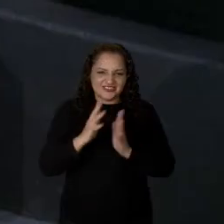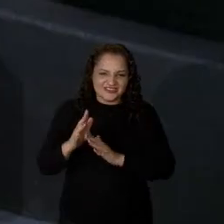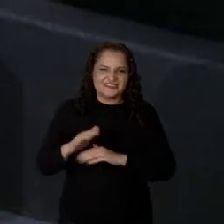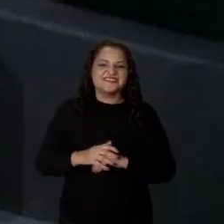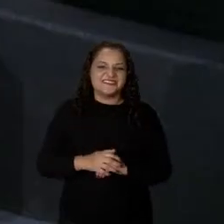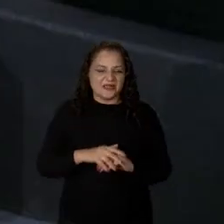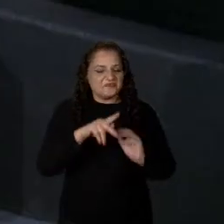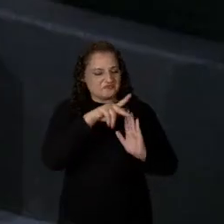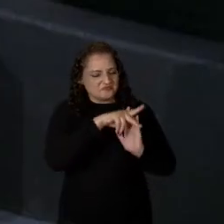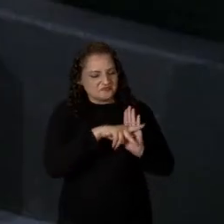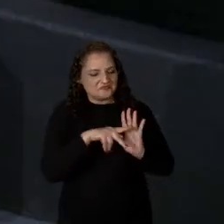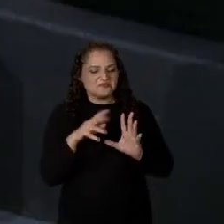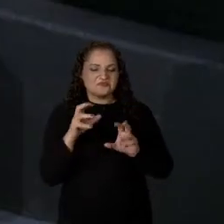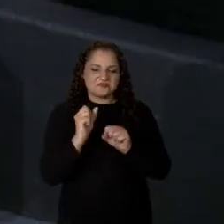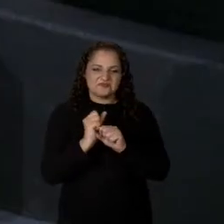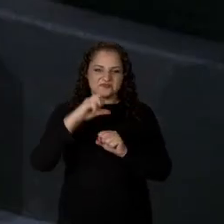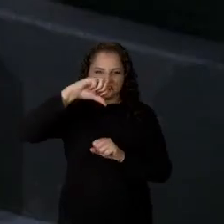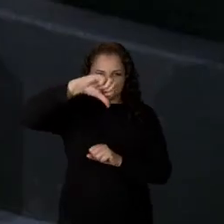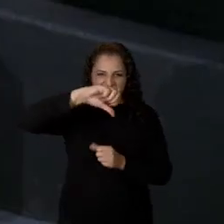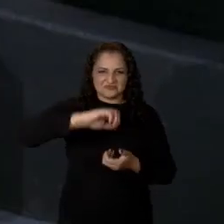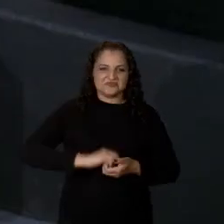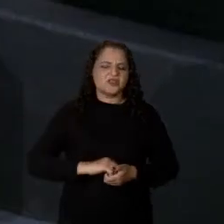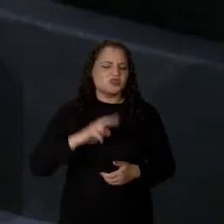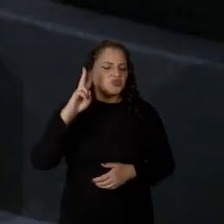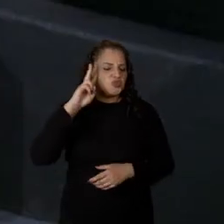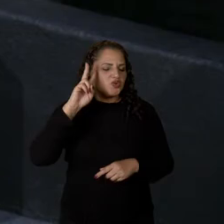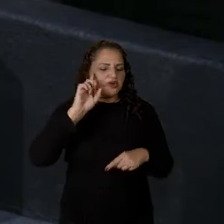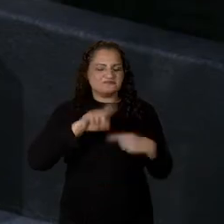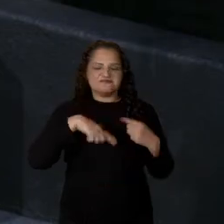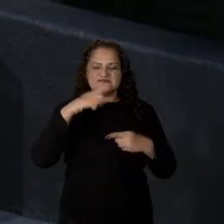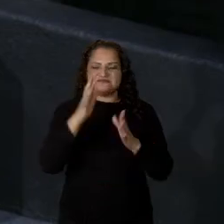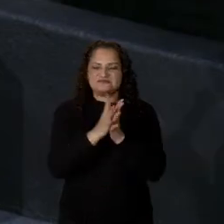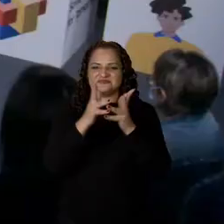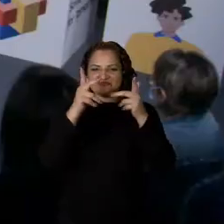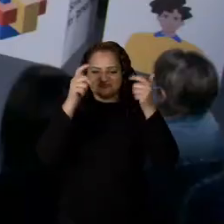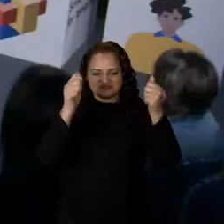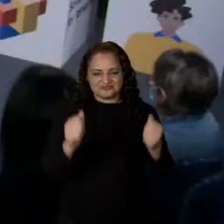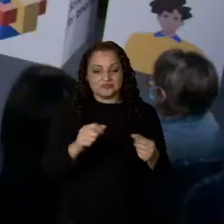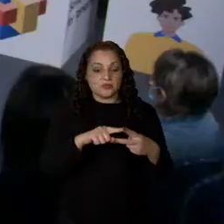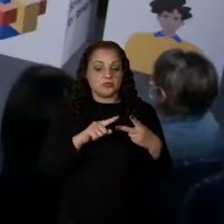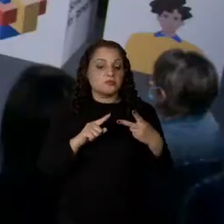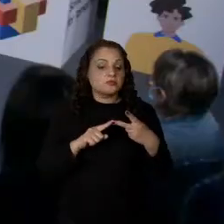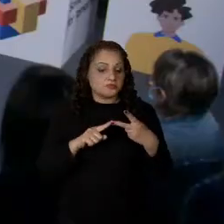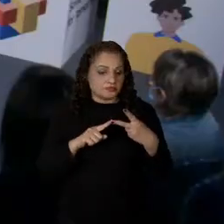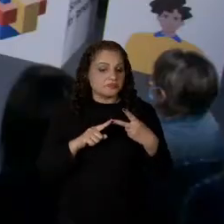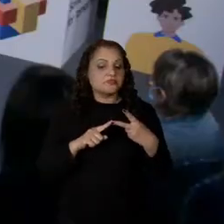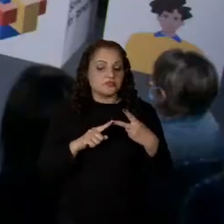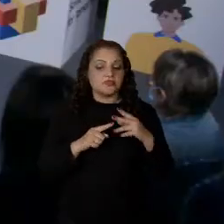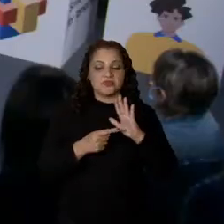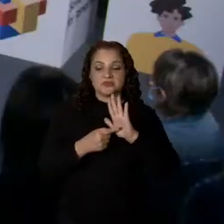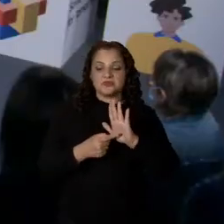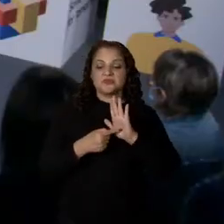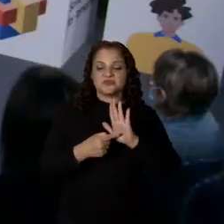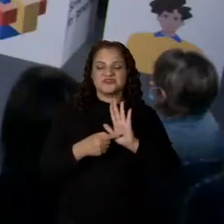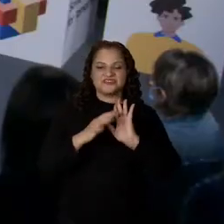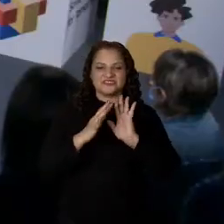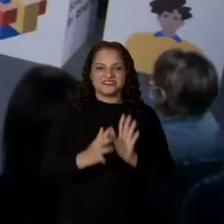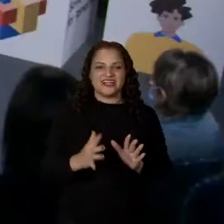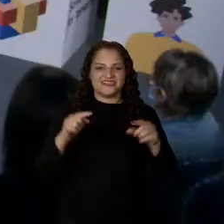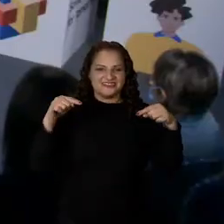for Tomorrow nesses 9 anos. A gente tem histórias de sucesso magníficas, 2 delas foram apresentadas aqui. Tem gente